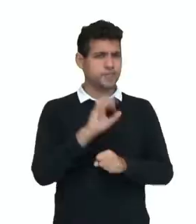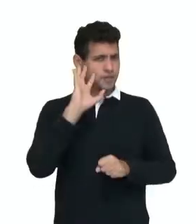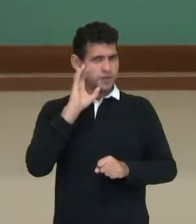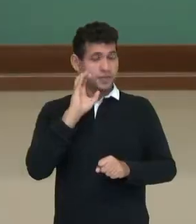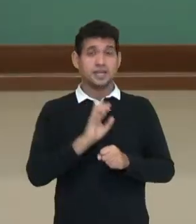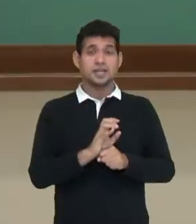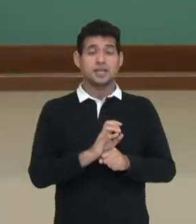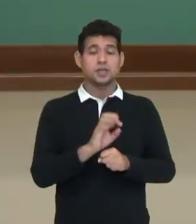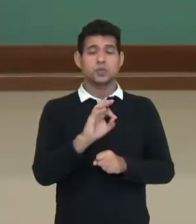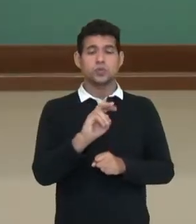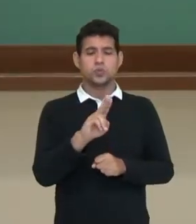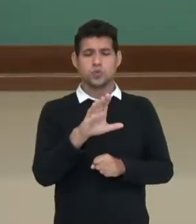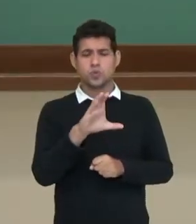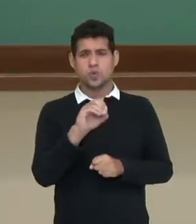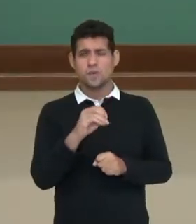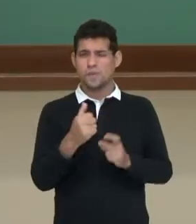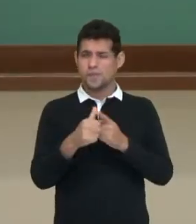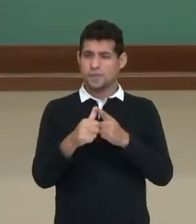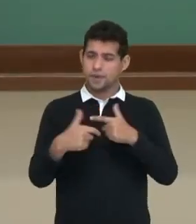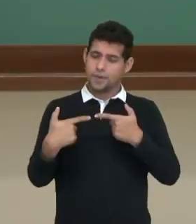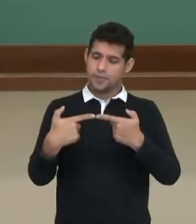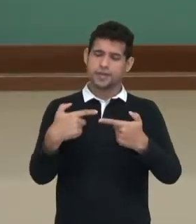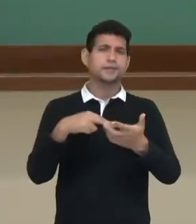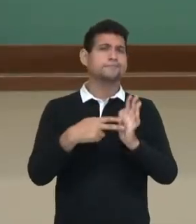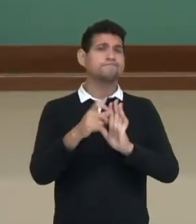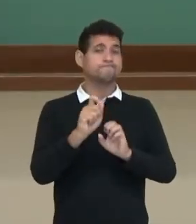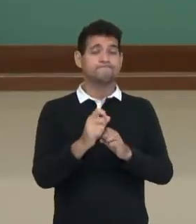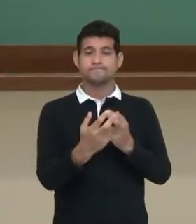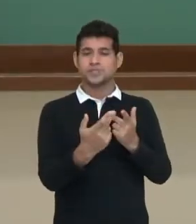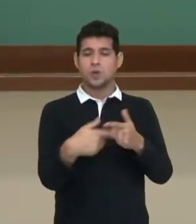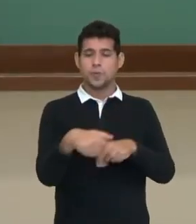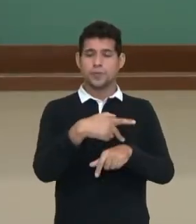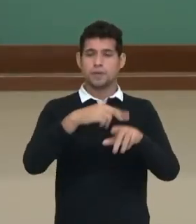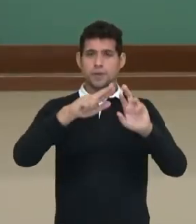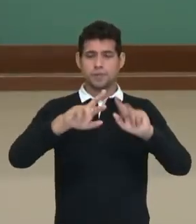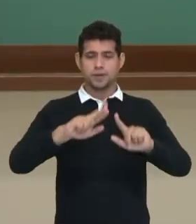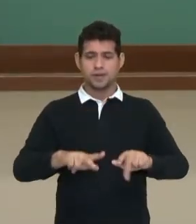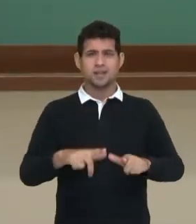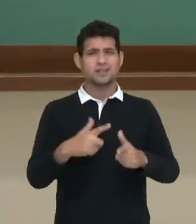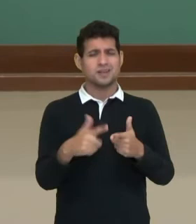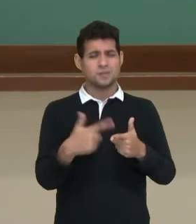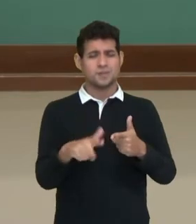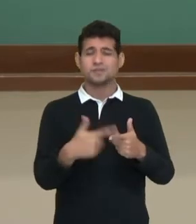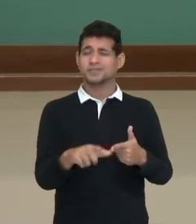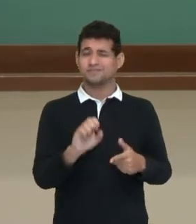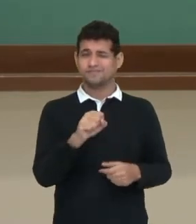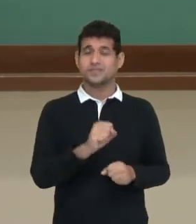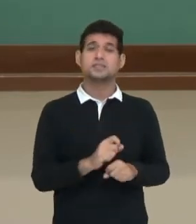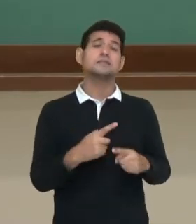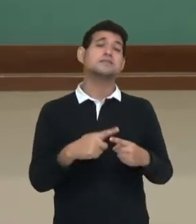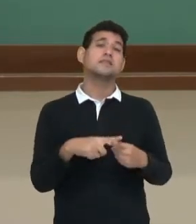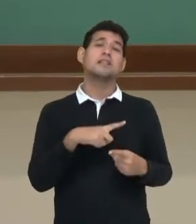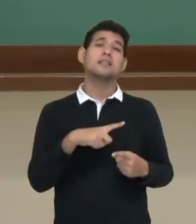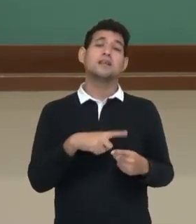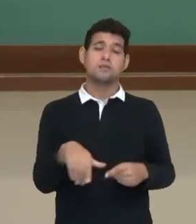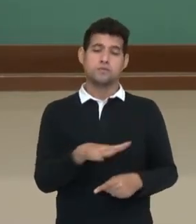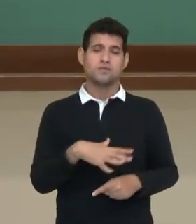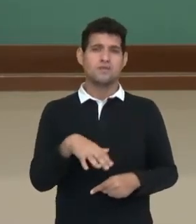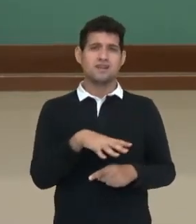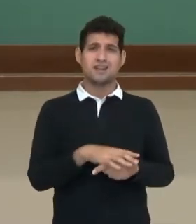do Império Turco Otomano na Primeira Guerra Mundial, assim como outros países, ele sofreu duras punições, tendo seu